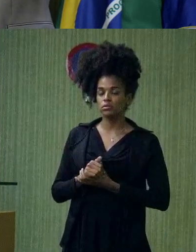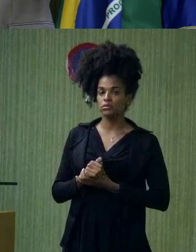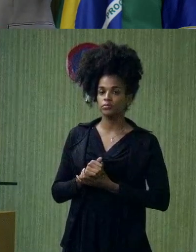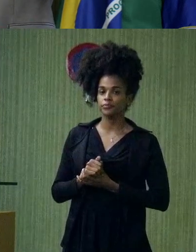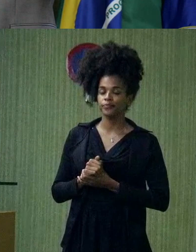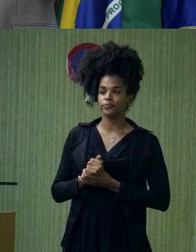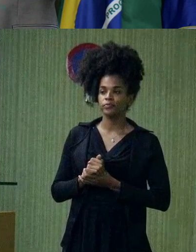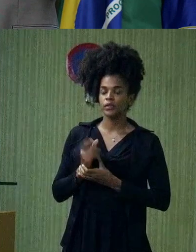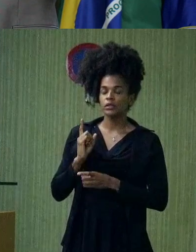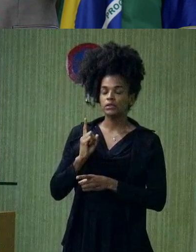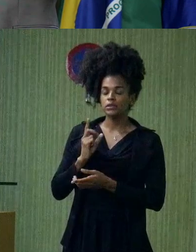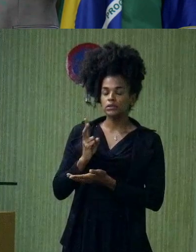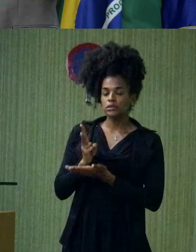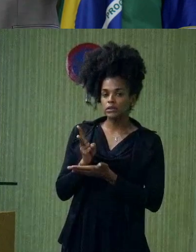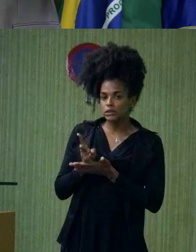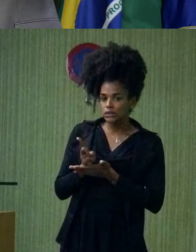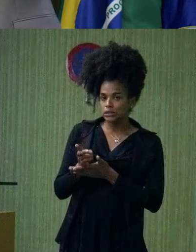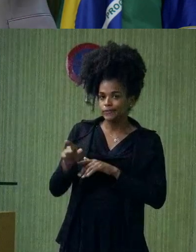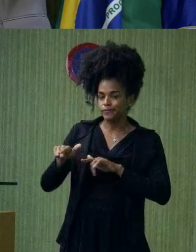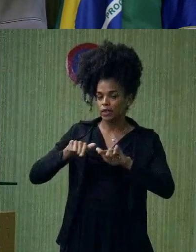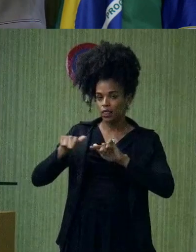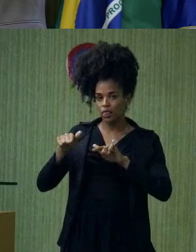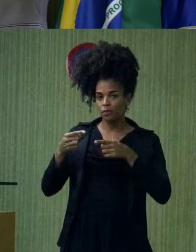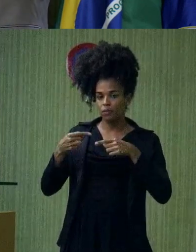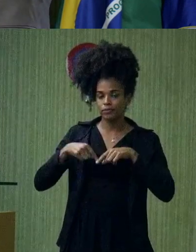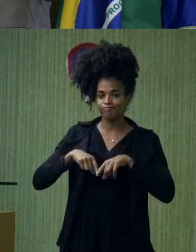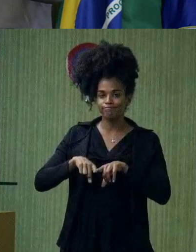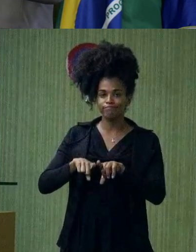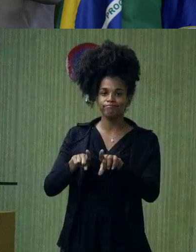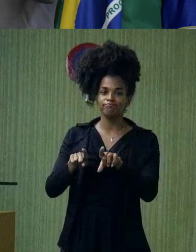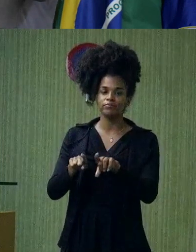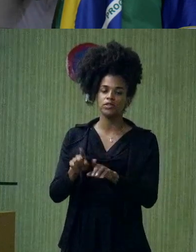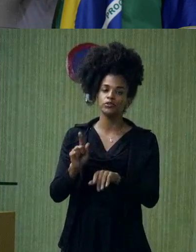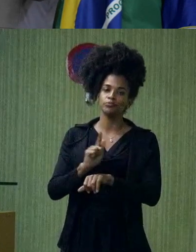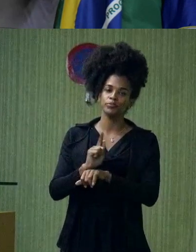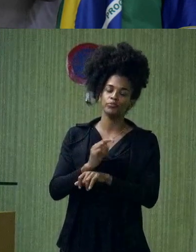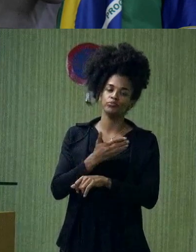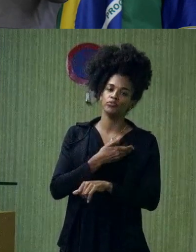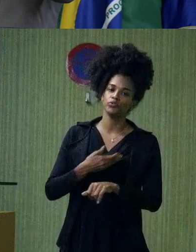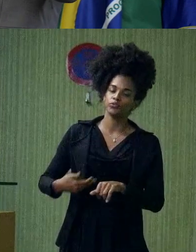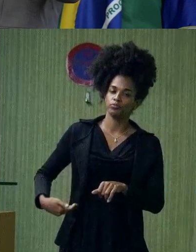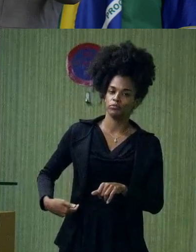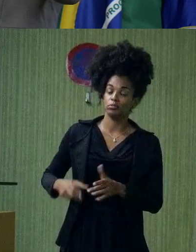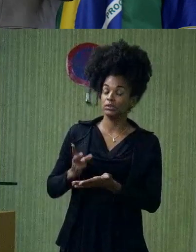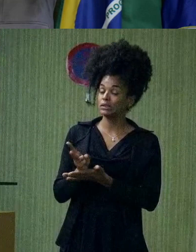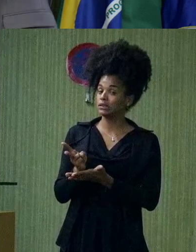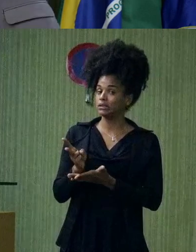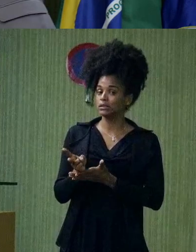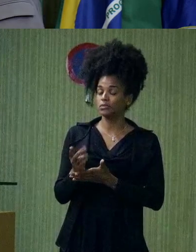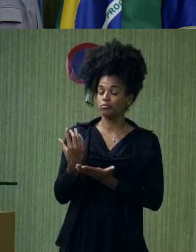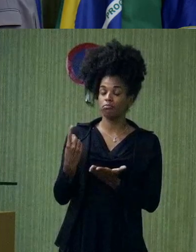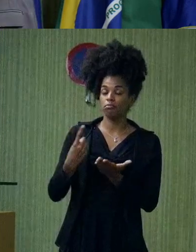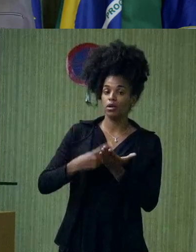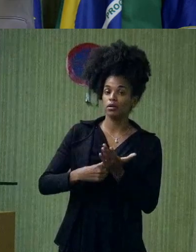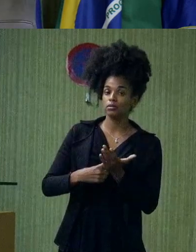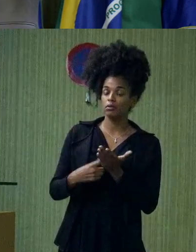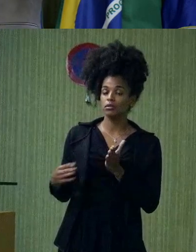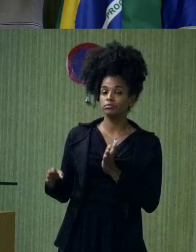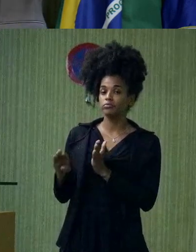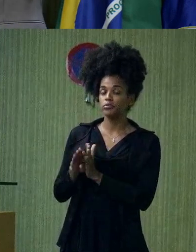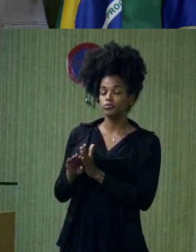em parceria com o gestor público né tê-lo como um parceiro e que essa essa ideia de pactuação Federativa chegue também no âmbito do